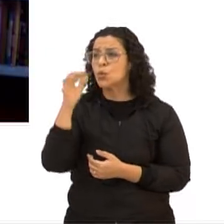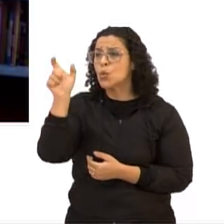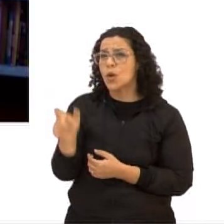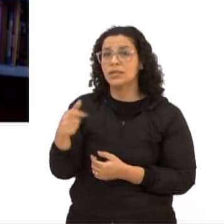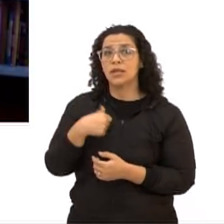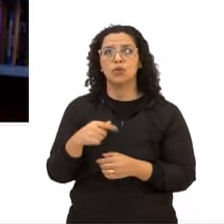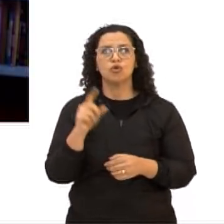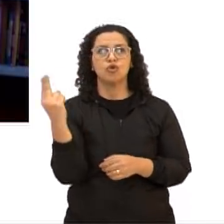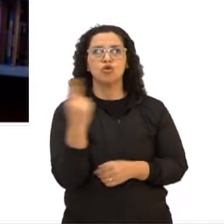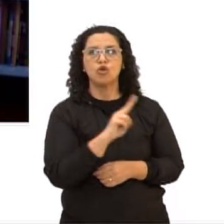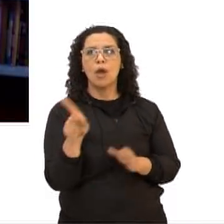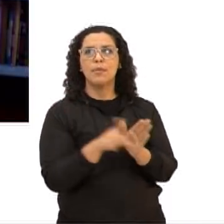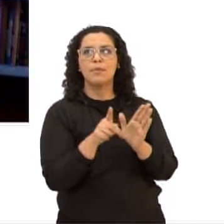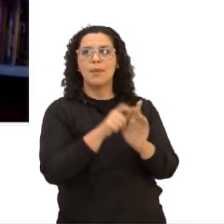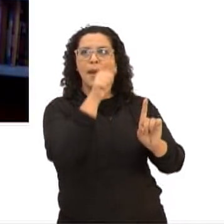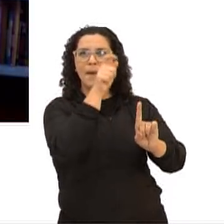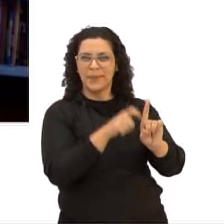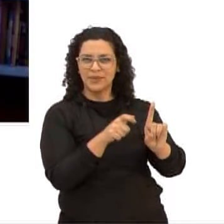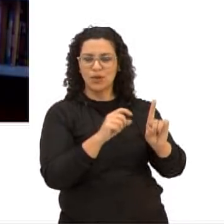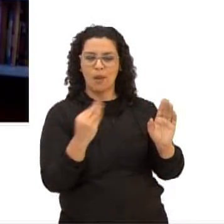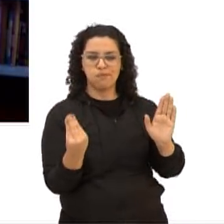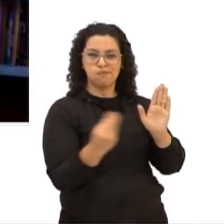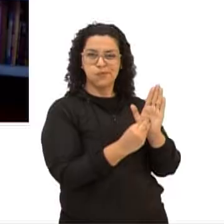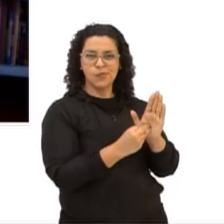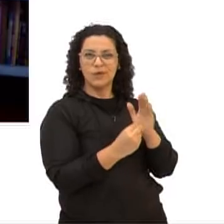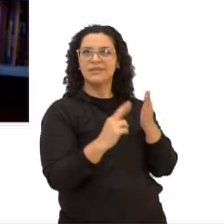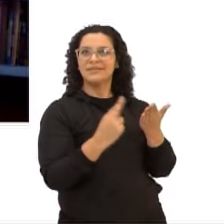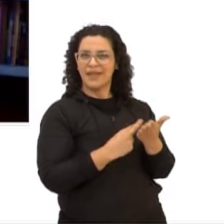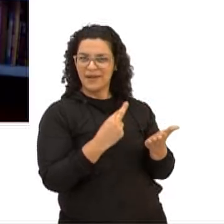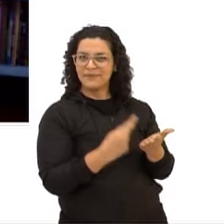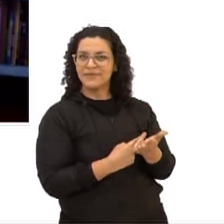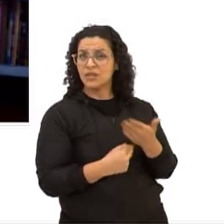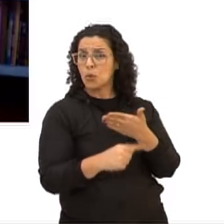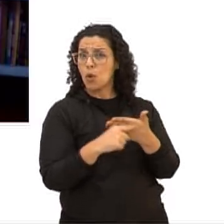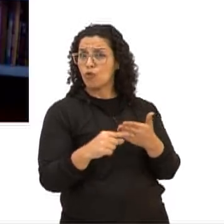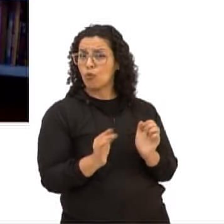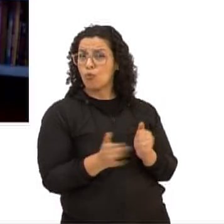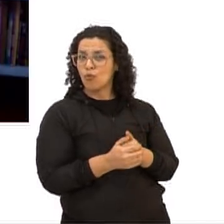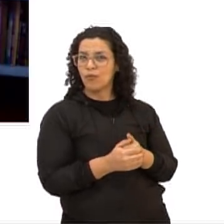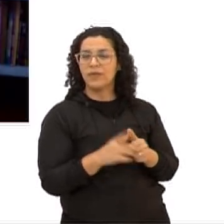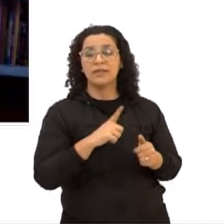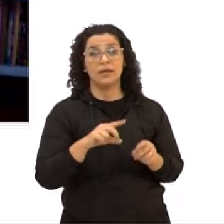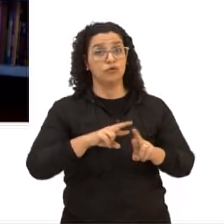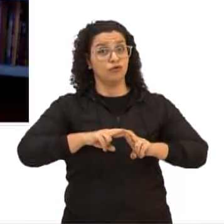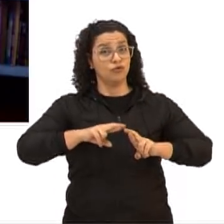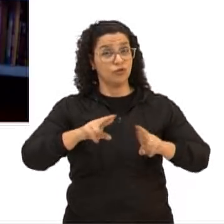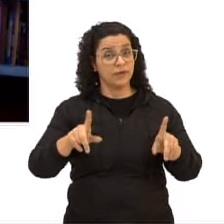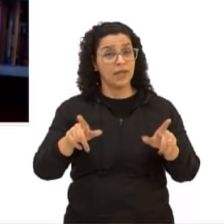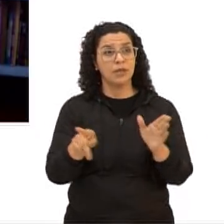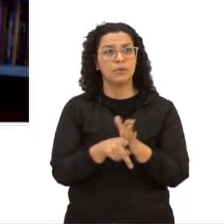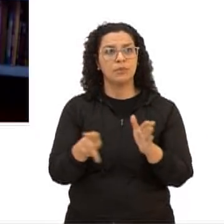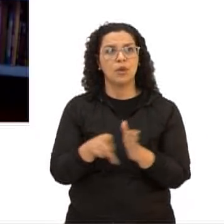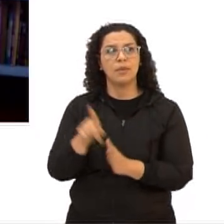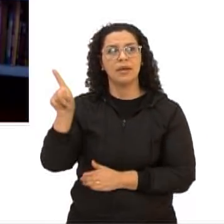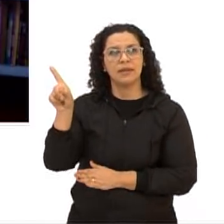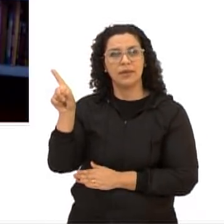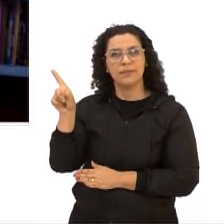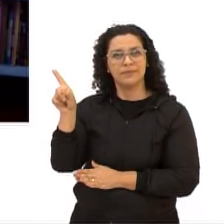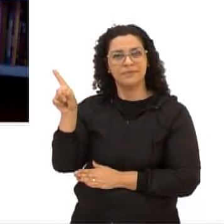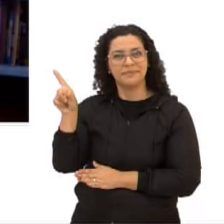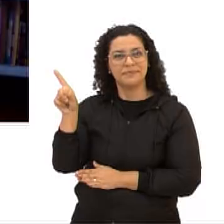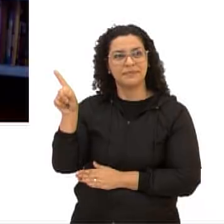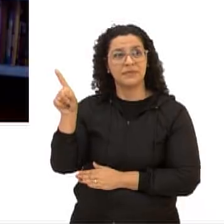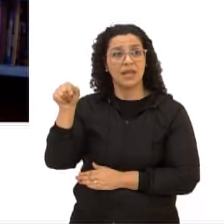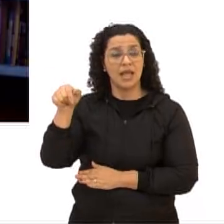título fica o nome do personagem, não tem tanto destaque do autor, certo? O que é diferente das graphic novels,